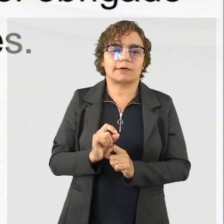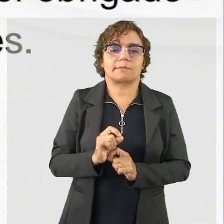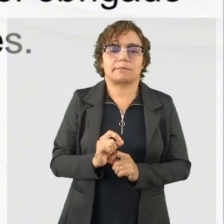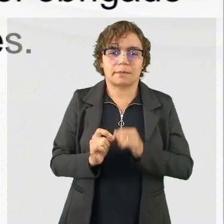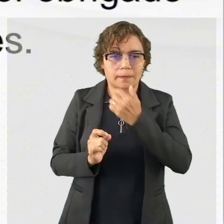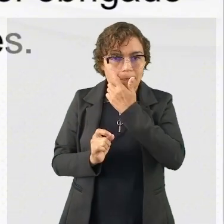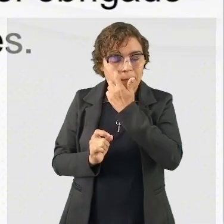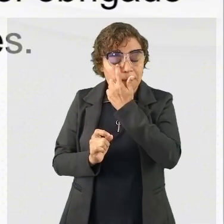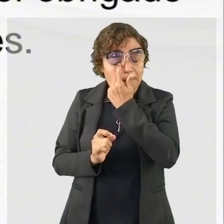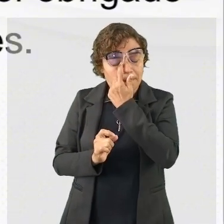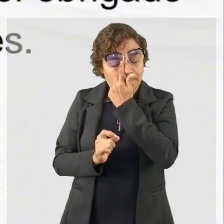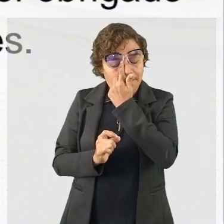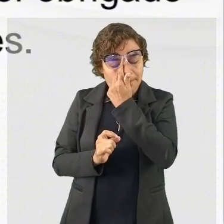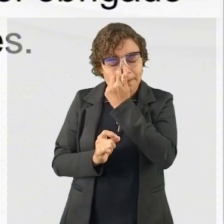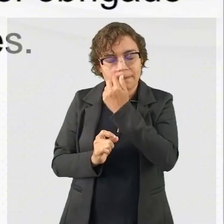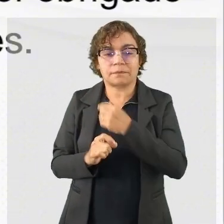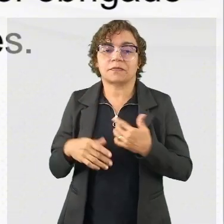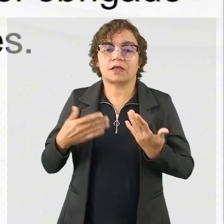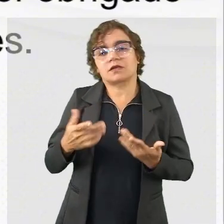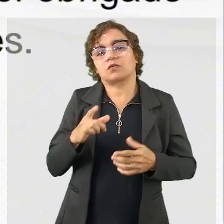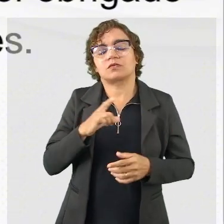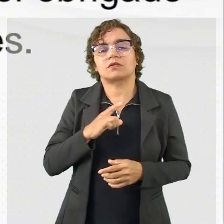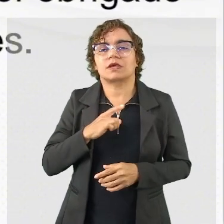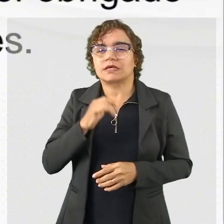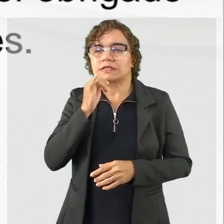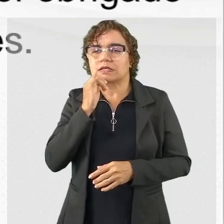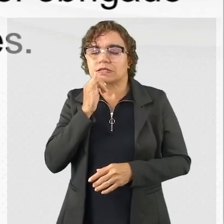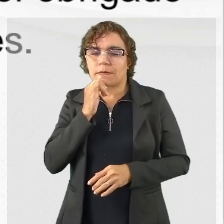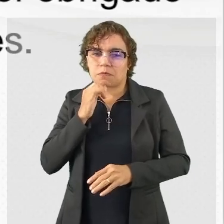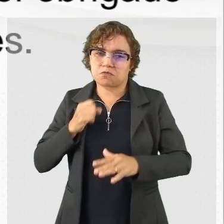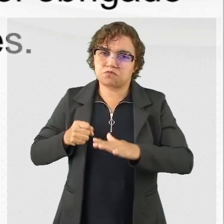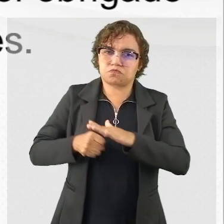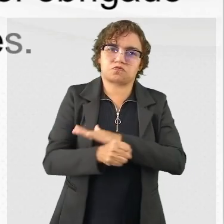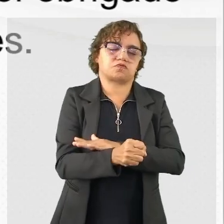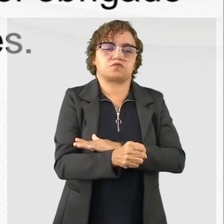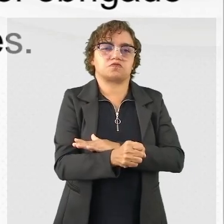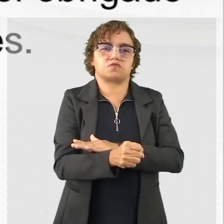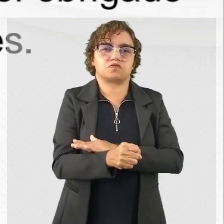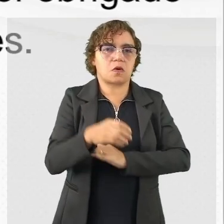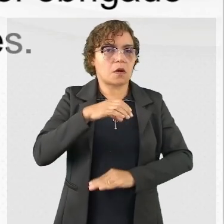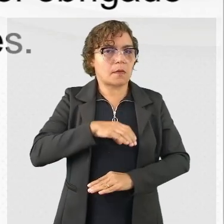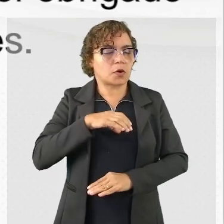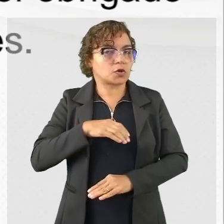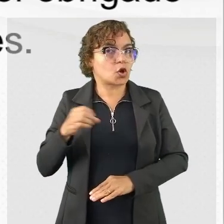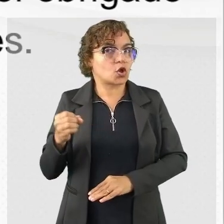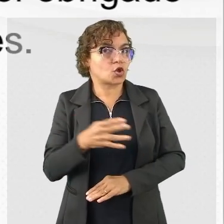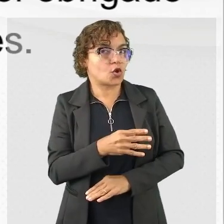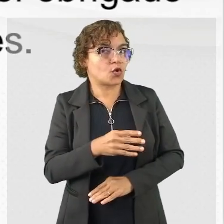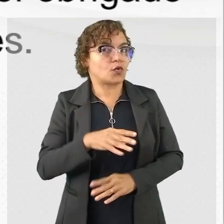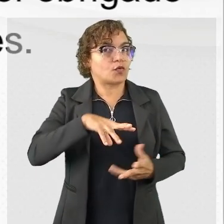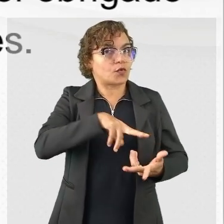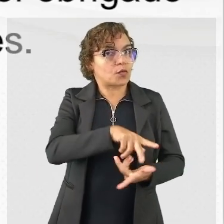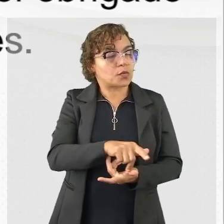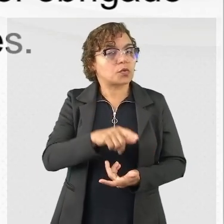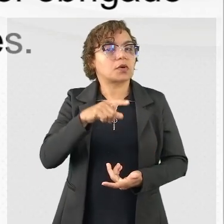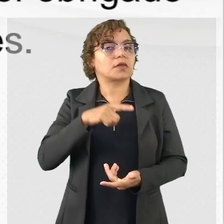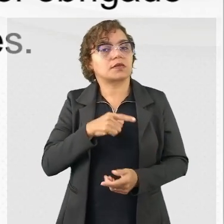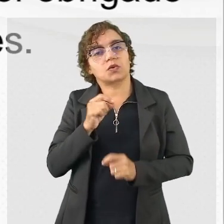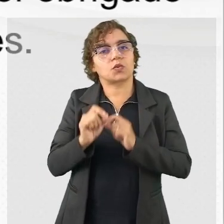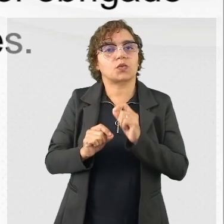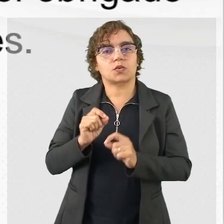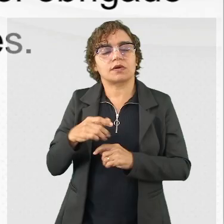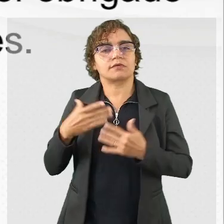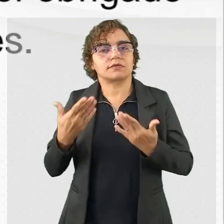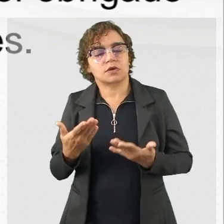eles envolvidos, e ocorreram, então, invasões das terras portuguesas no Novo Mundo. Então, Portugal foi obrigado a